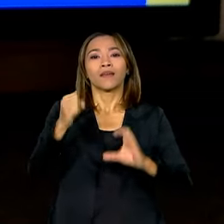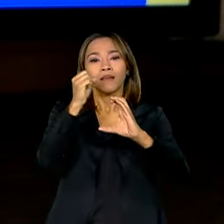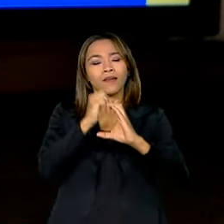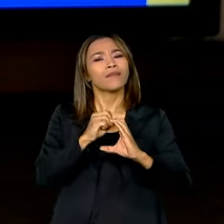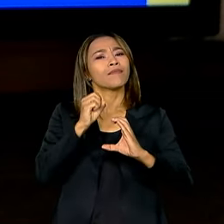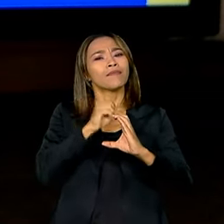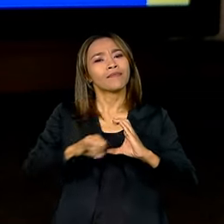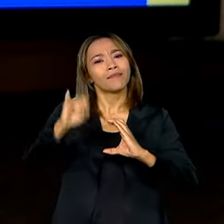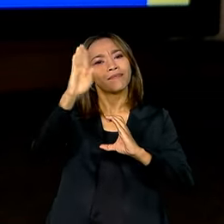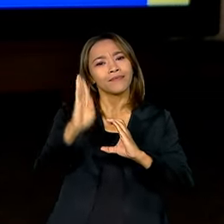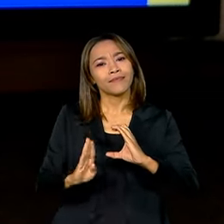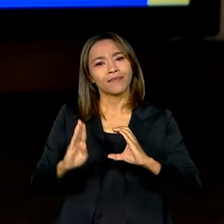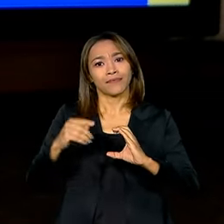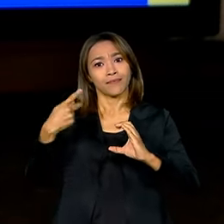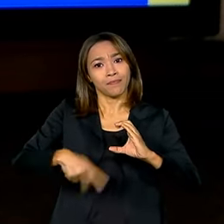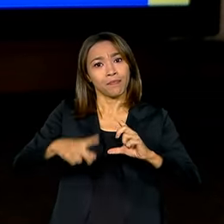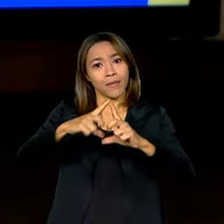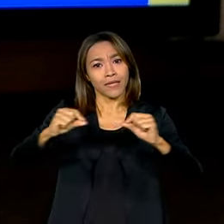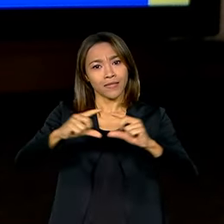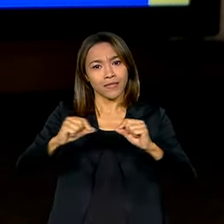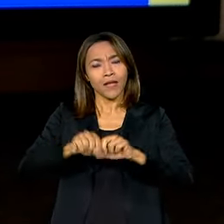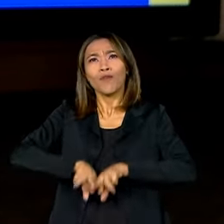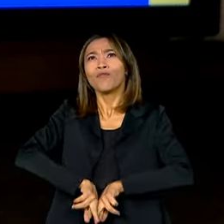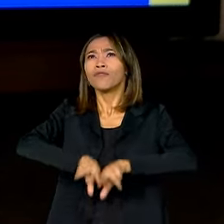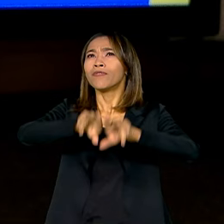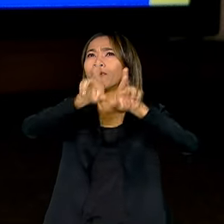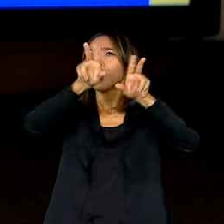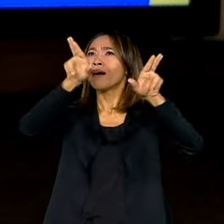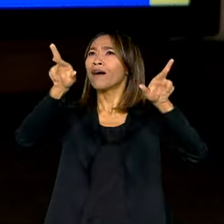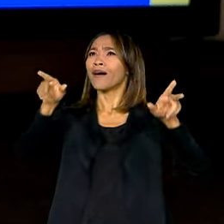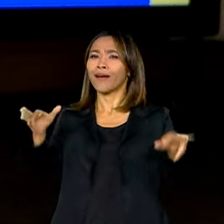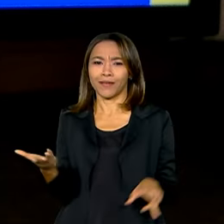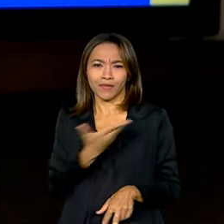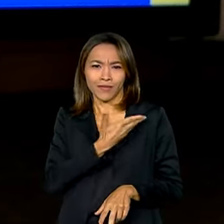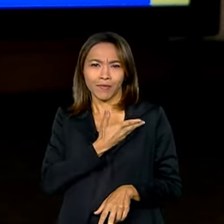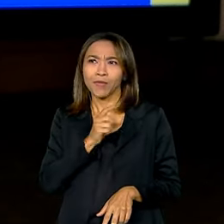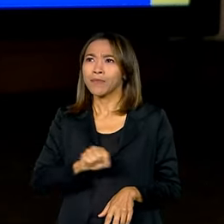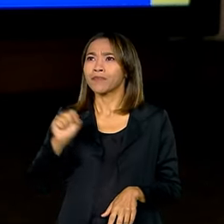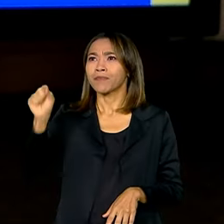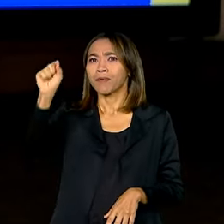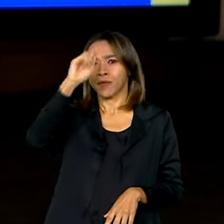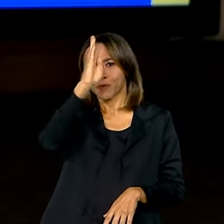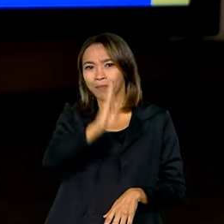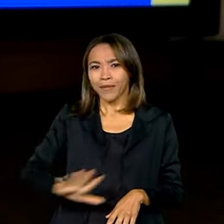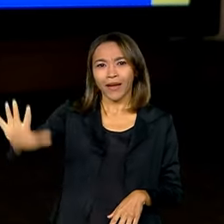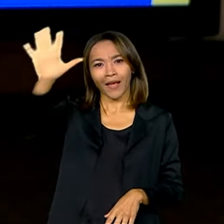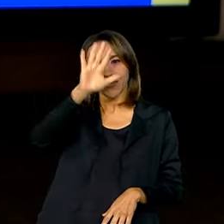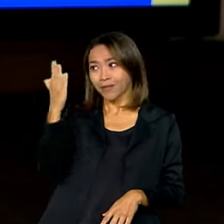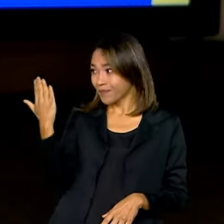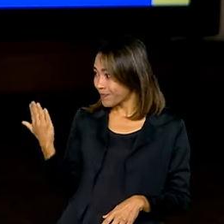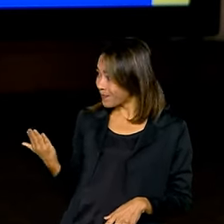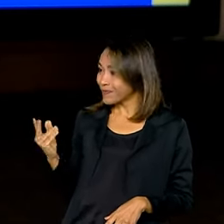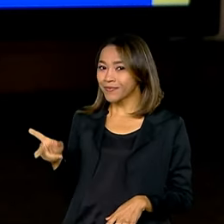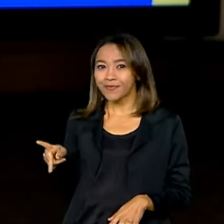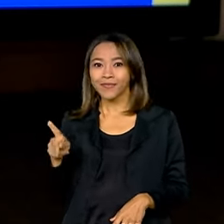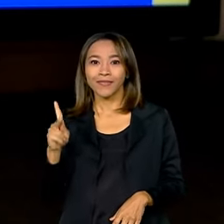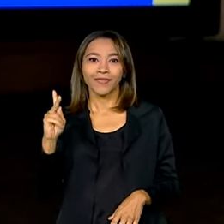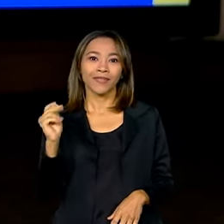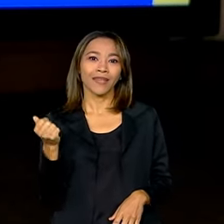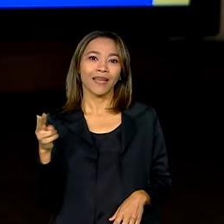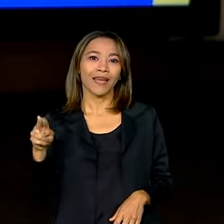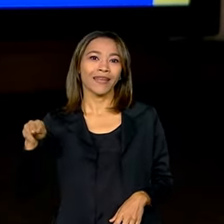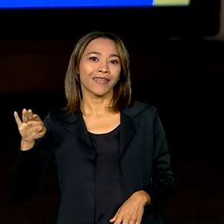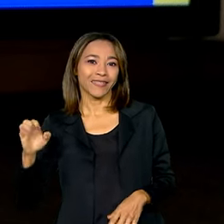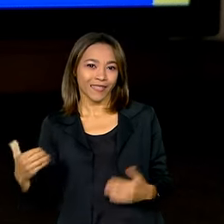Brasília, acompanhados de colegas de emissoras de rádio convidadas de norte a sul do país. Eu sou Karine Melo e começa agora o Bom